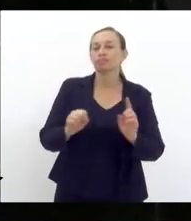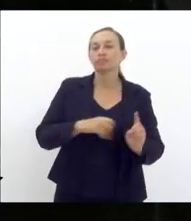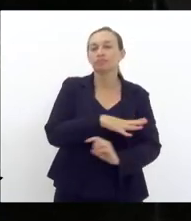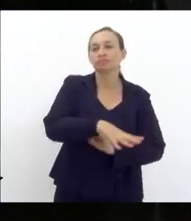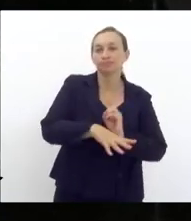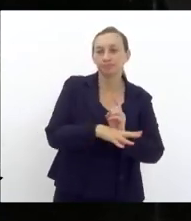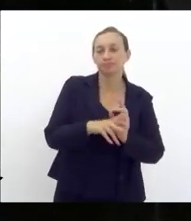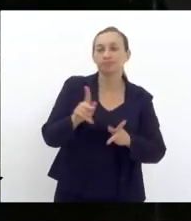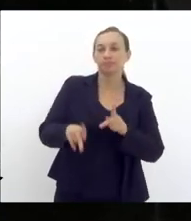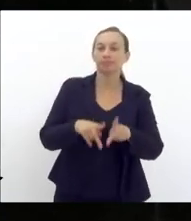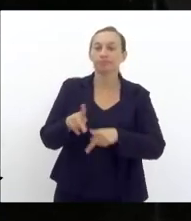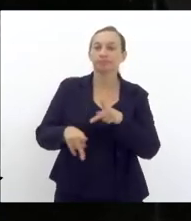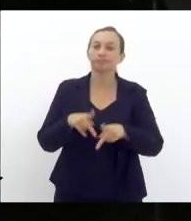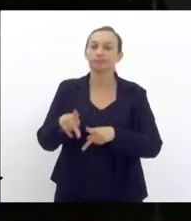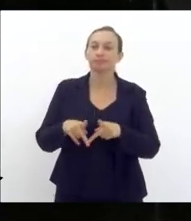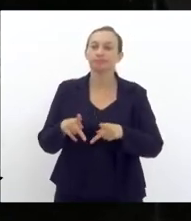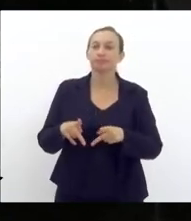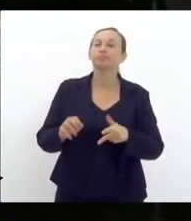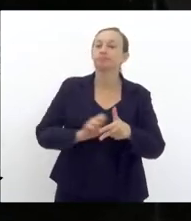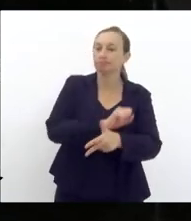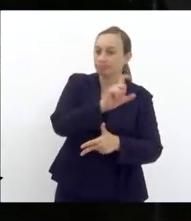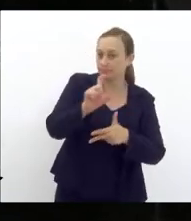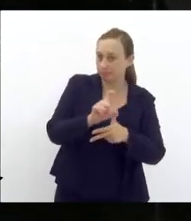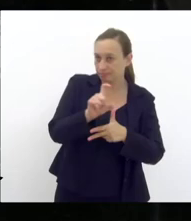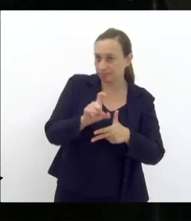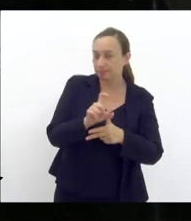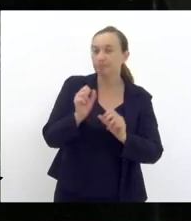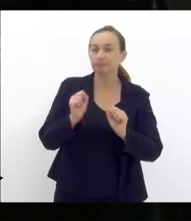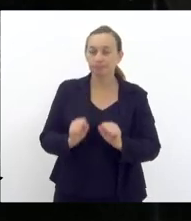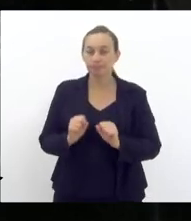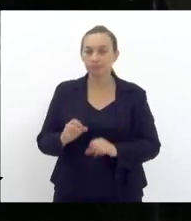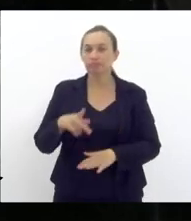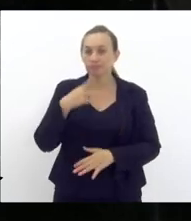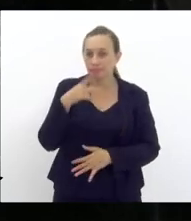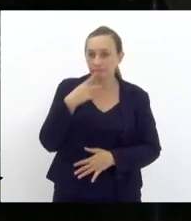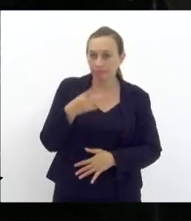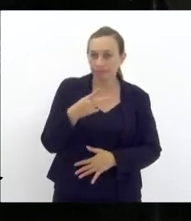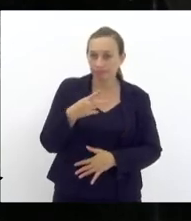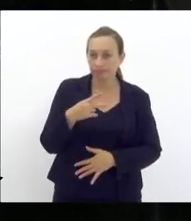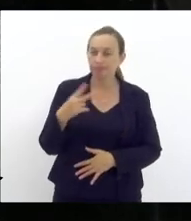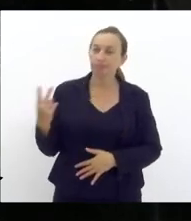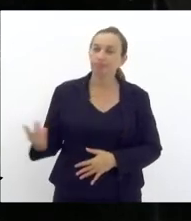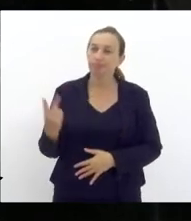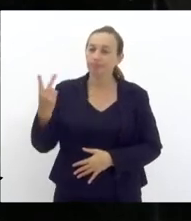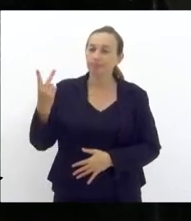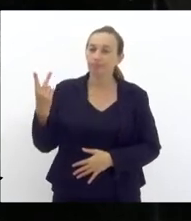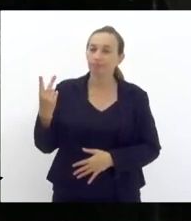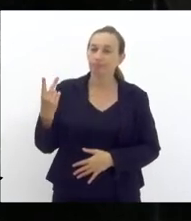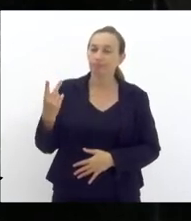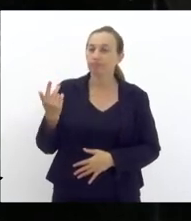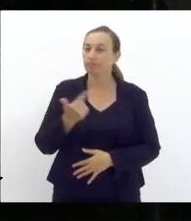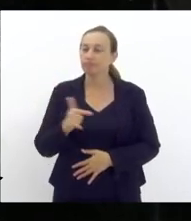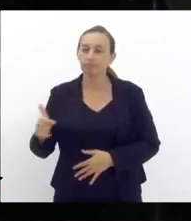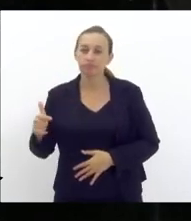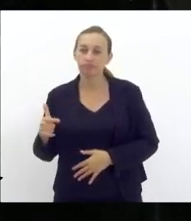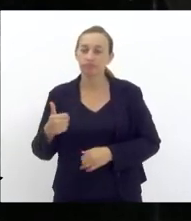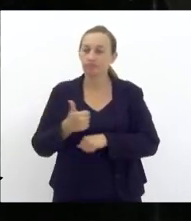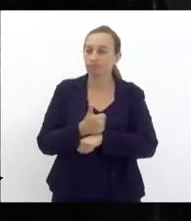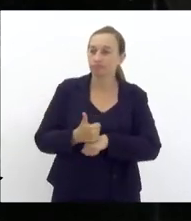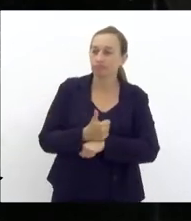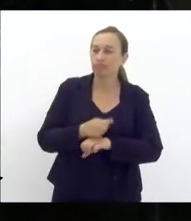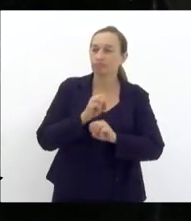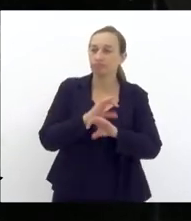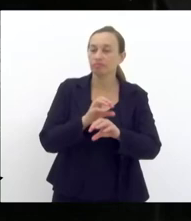organizada e do executivo e eu posso lhes afirmar sem a valorização dos profissionais da educação com a